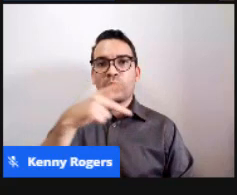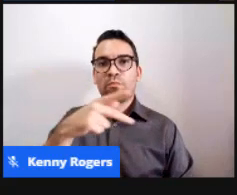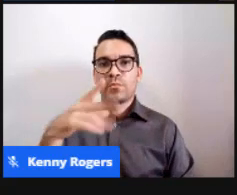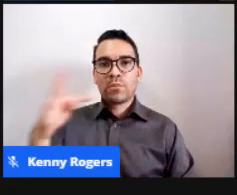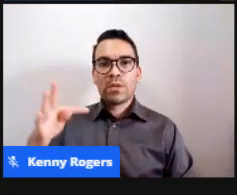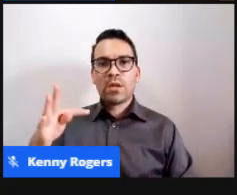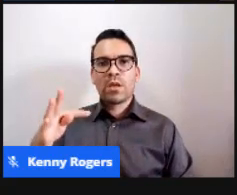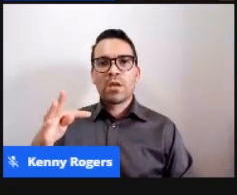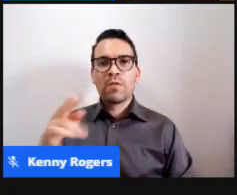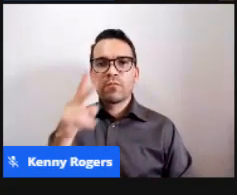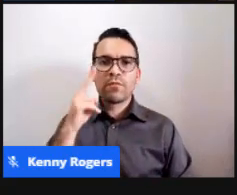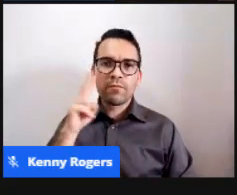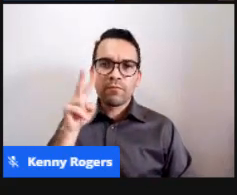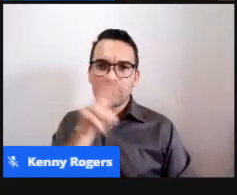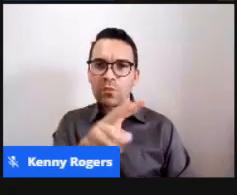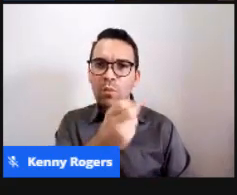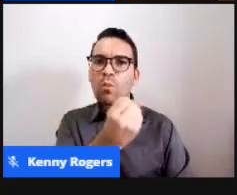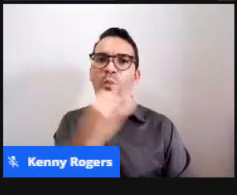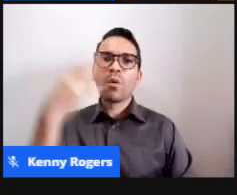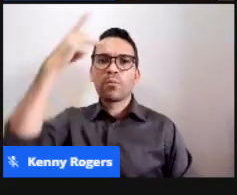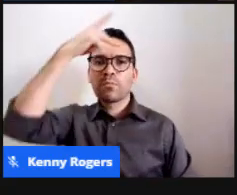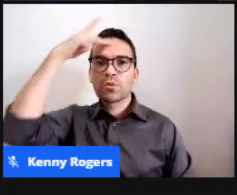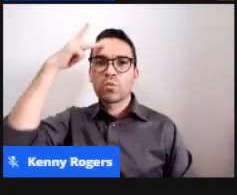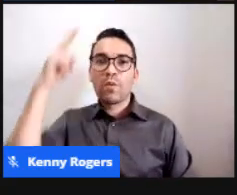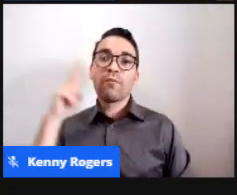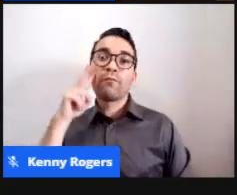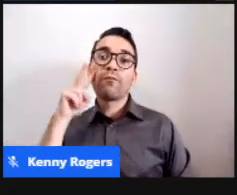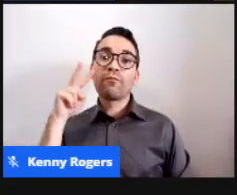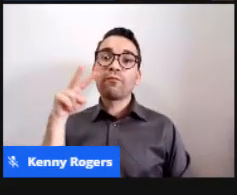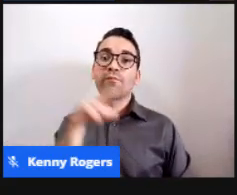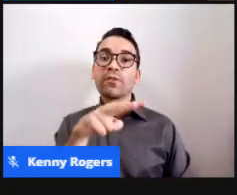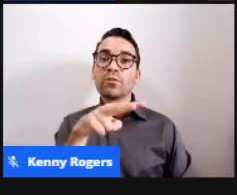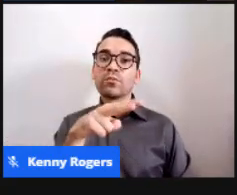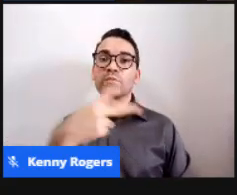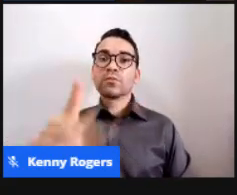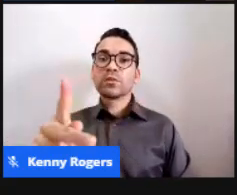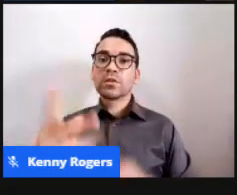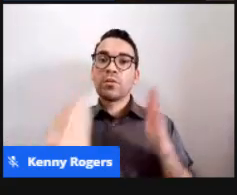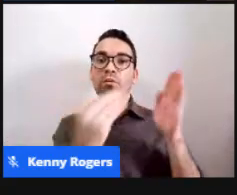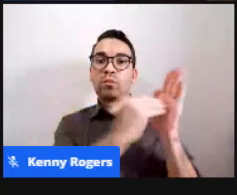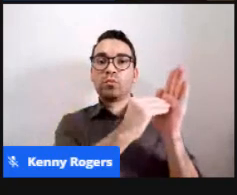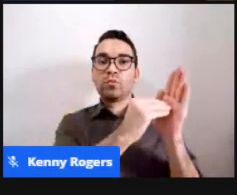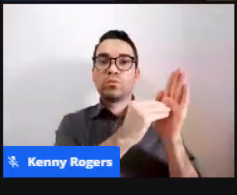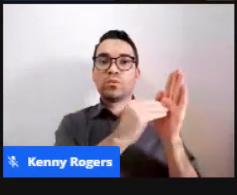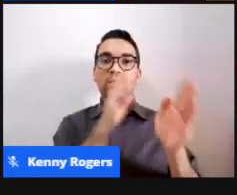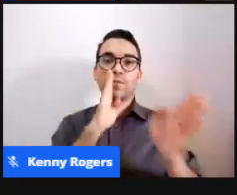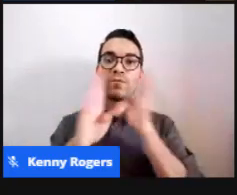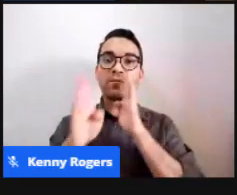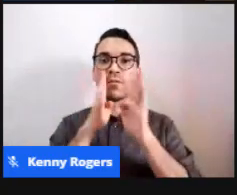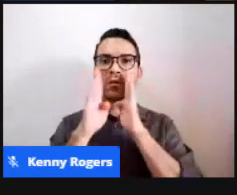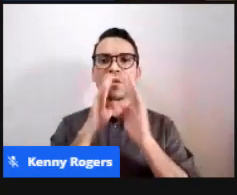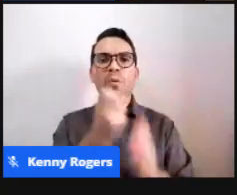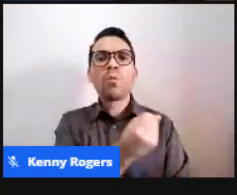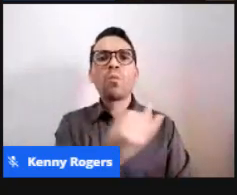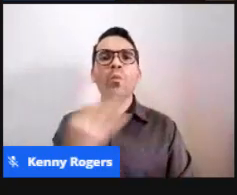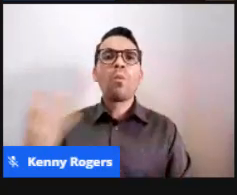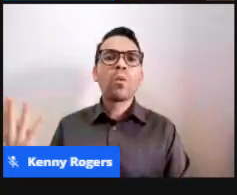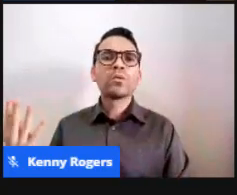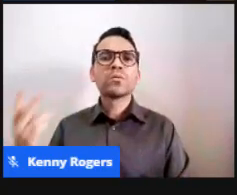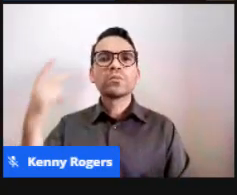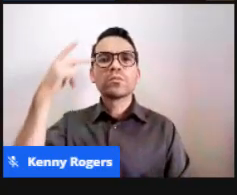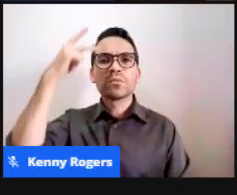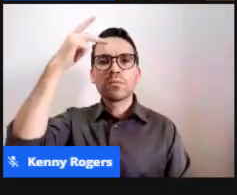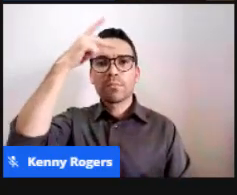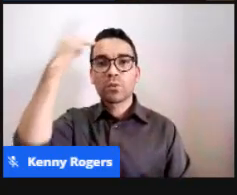Você conseguiu marcar isso, né? Não estou falando assim, se ele aprendeu ou não, mas você tem esse acompanhamento, eu